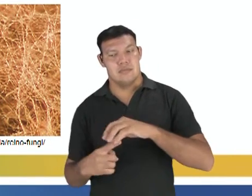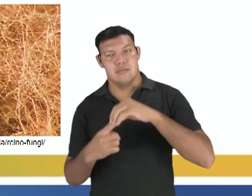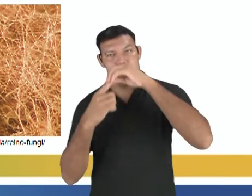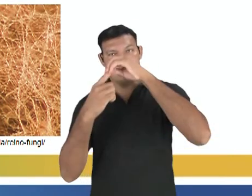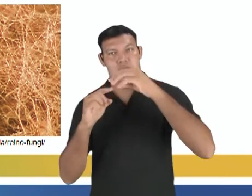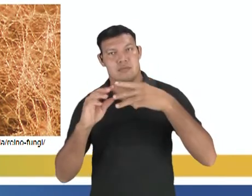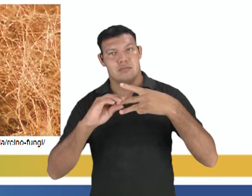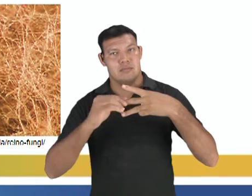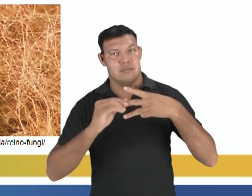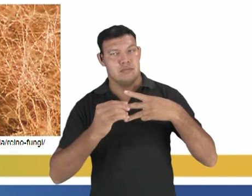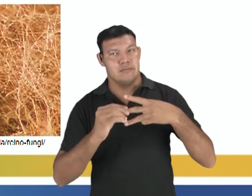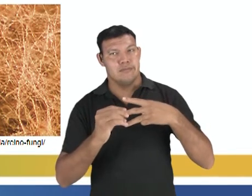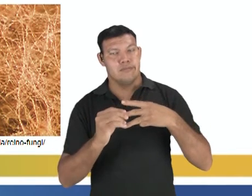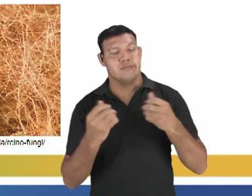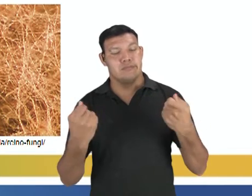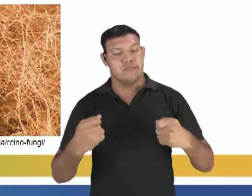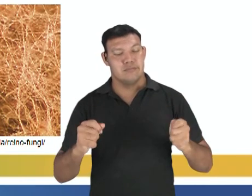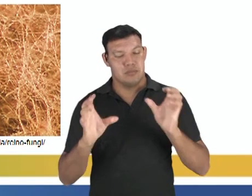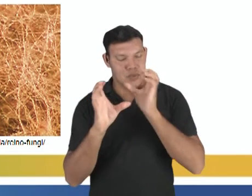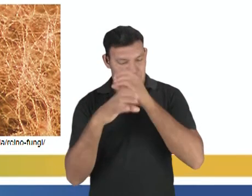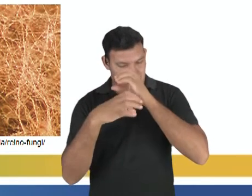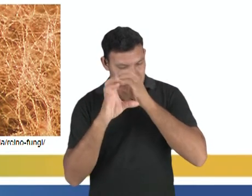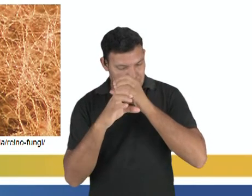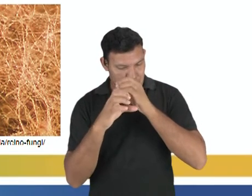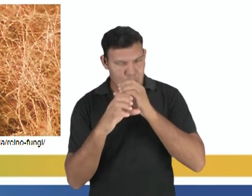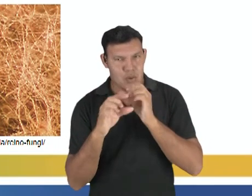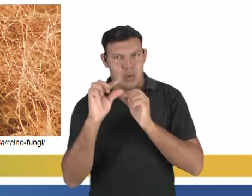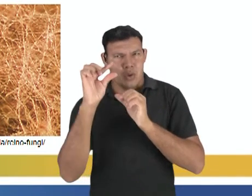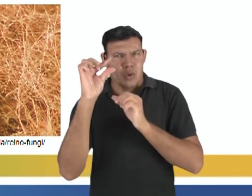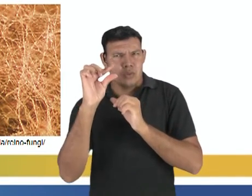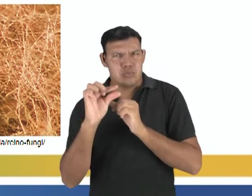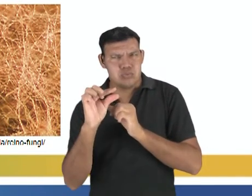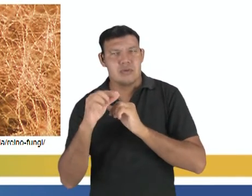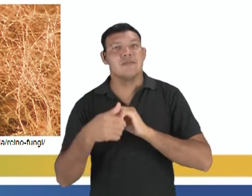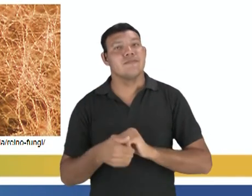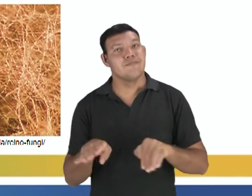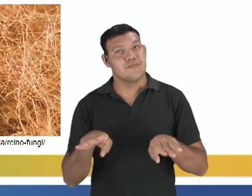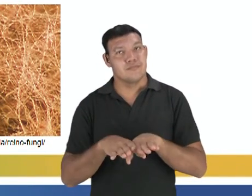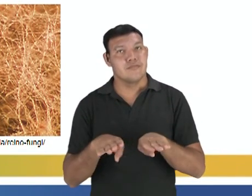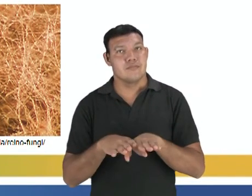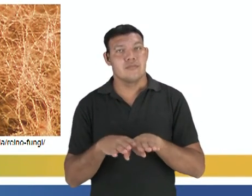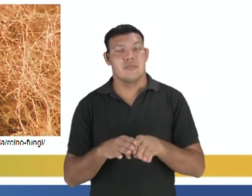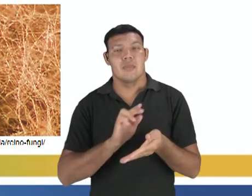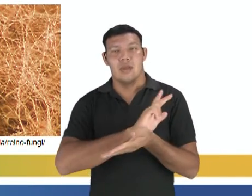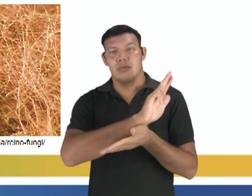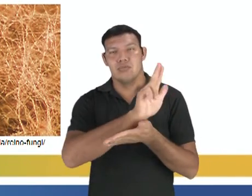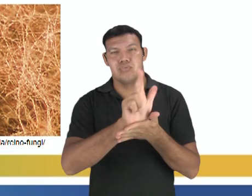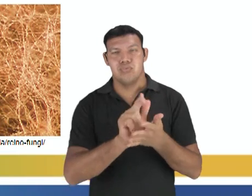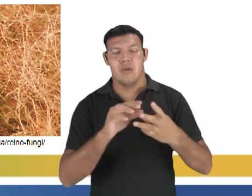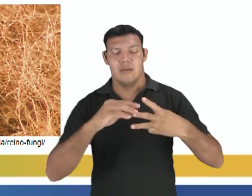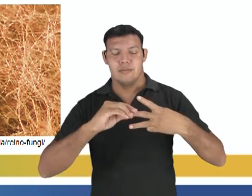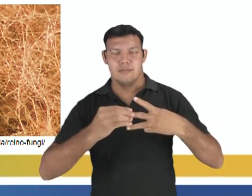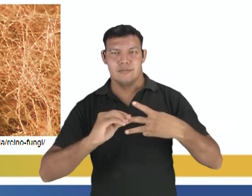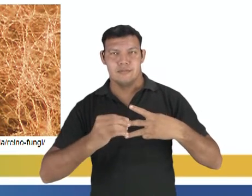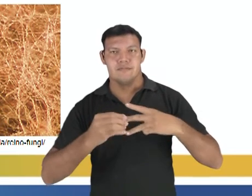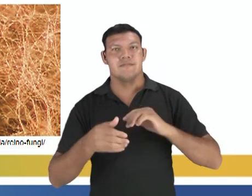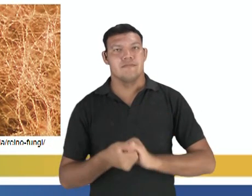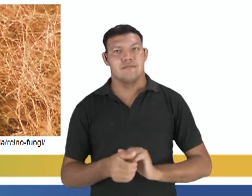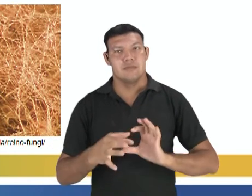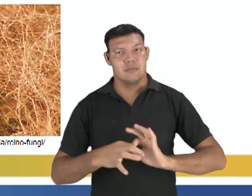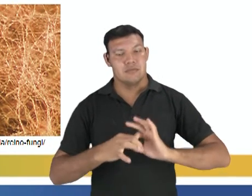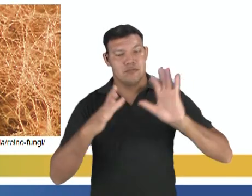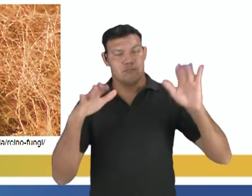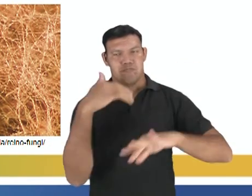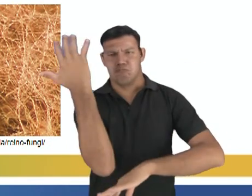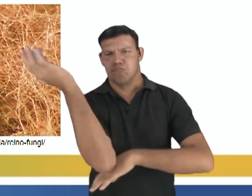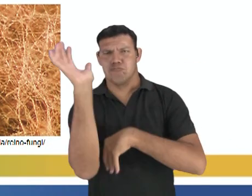não são vistos a olho nu, porque são muito pequenos, ou podem ser pluricelulares, como a gente pode observar livremente na